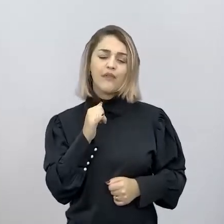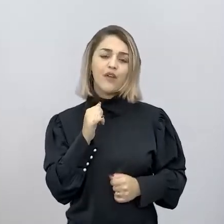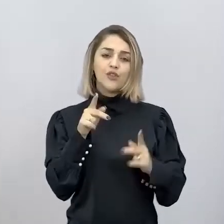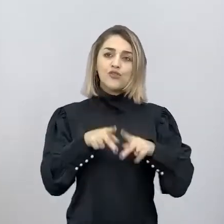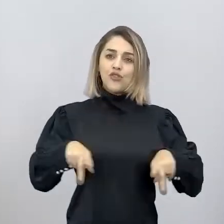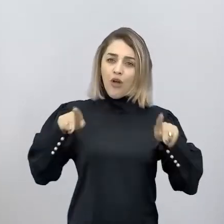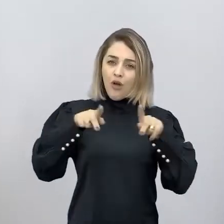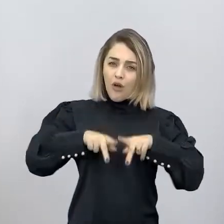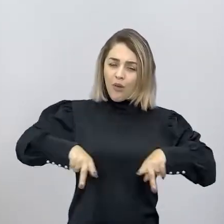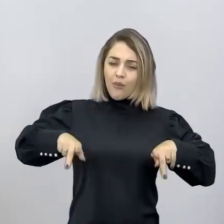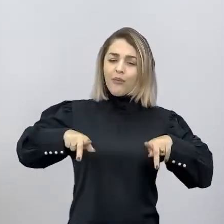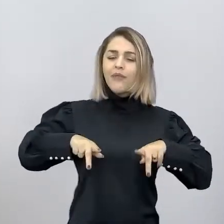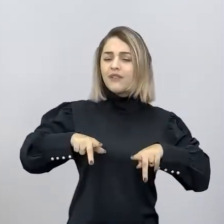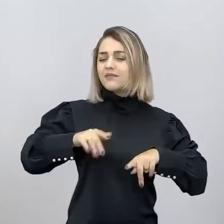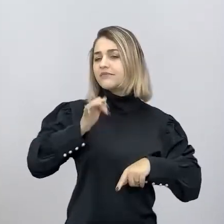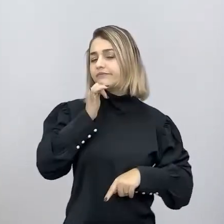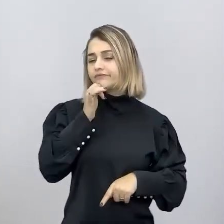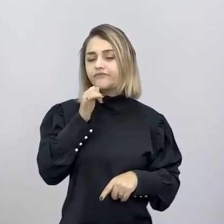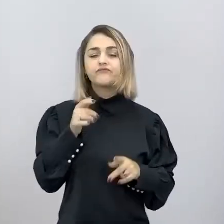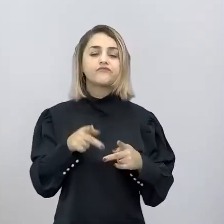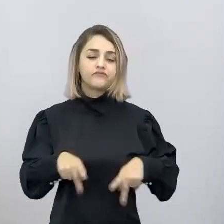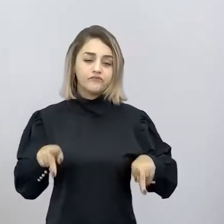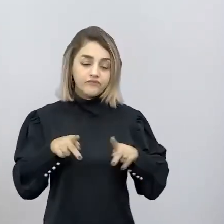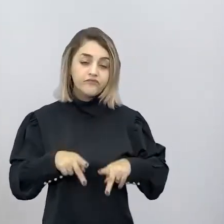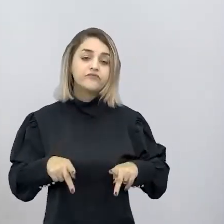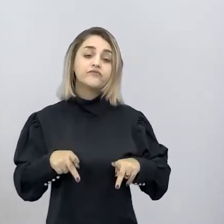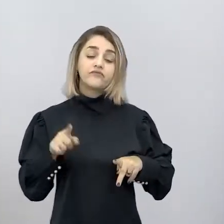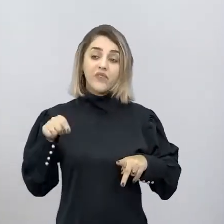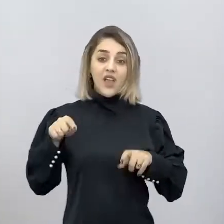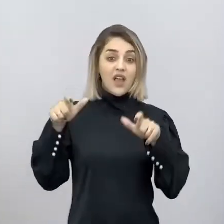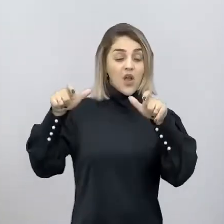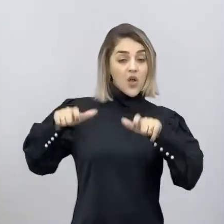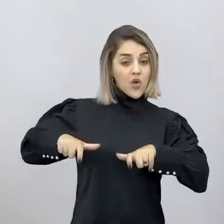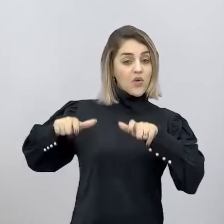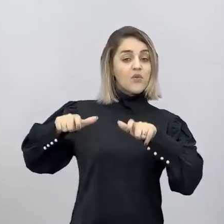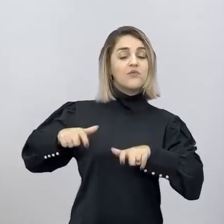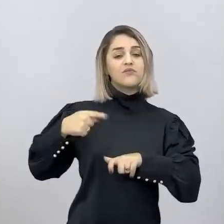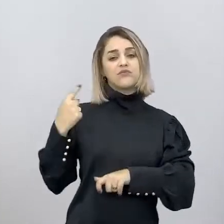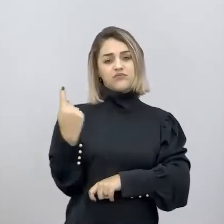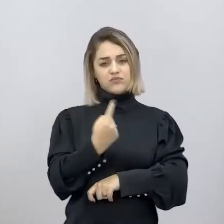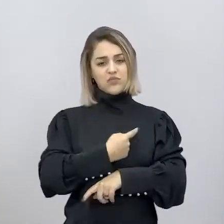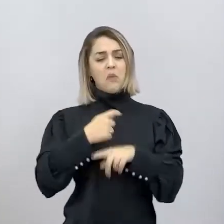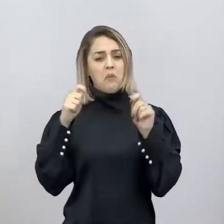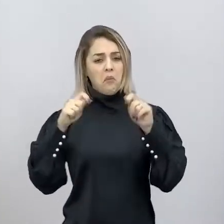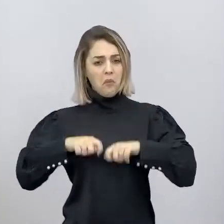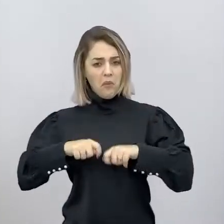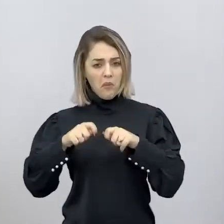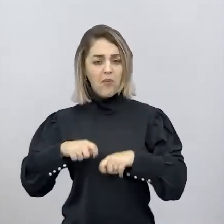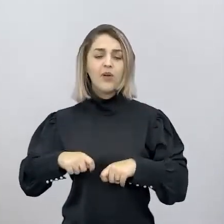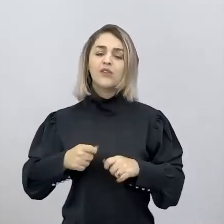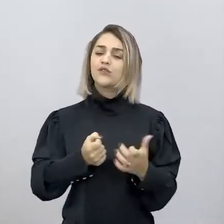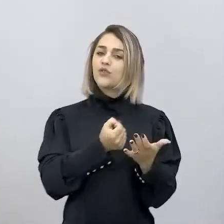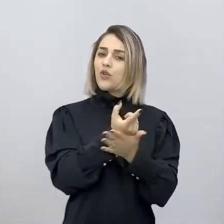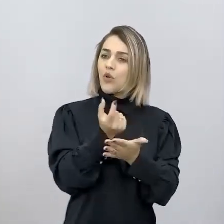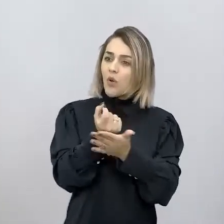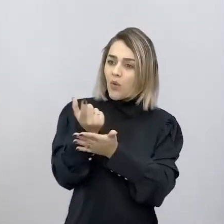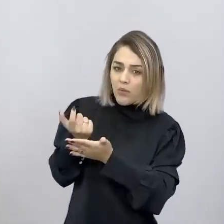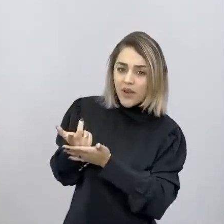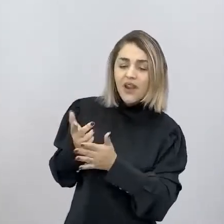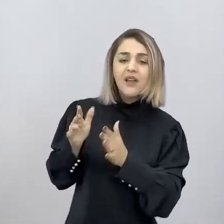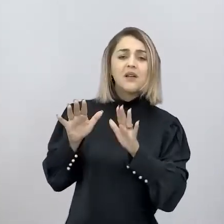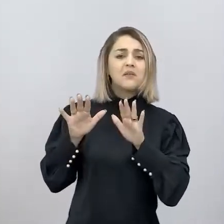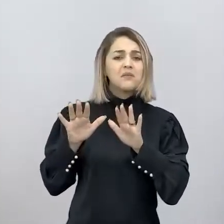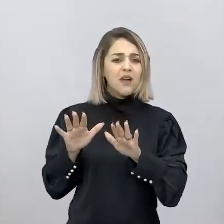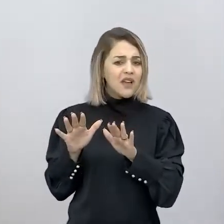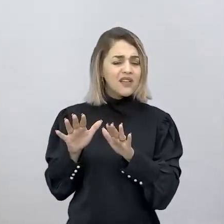center. O shopping center, ele é o espaço onde a gente pode comprar. Mas